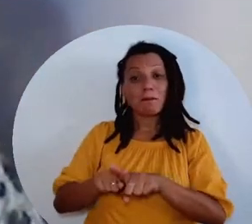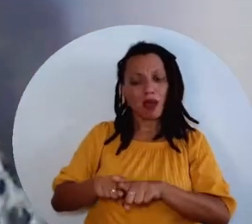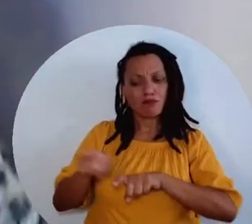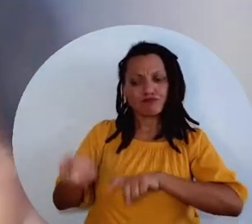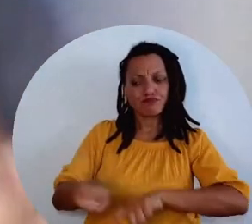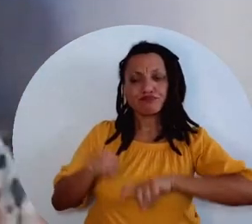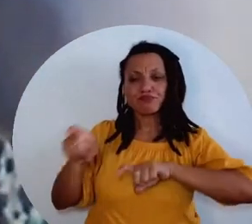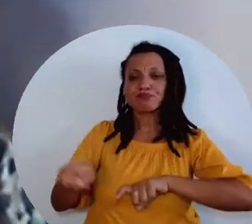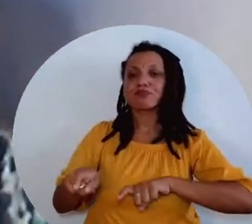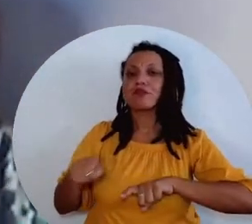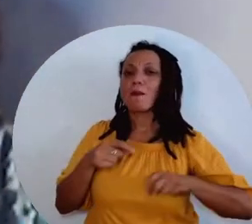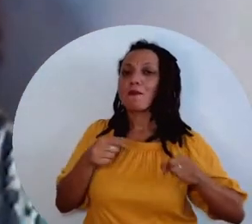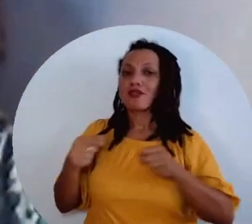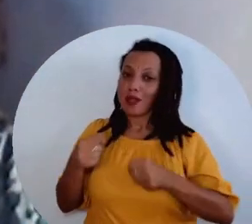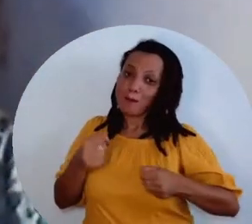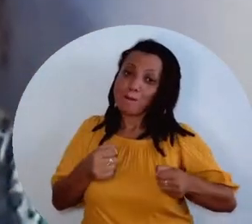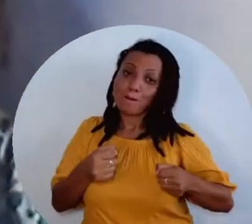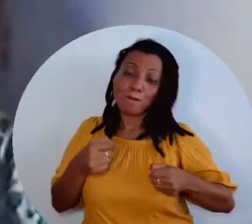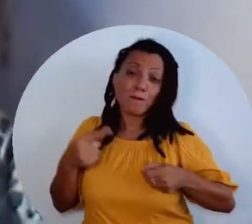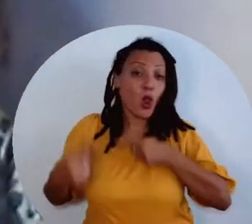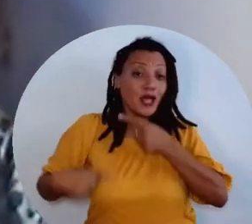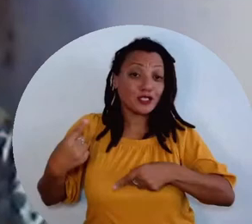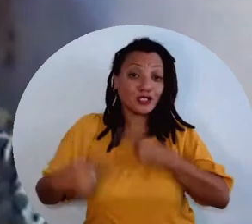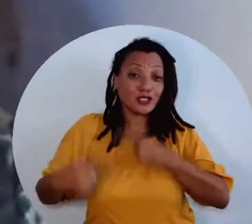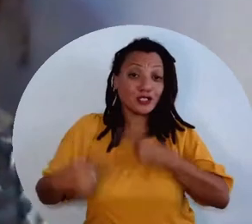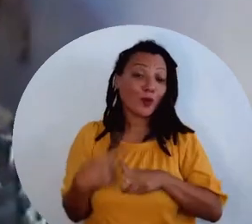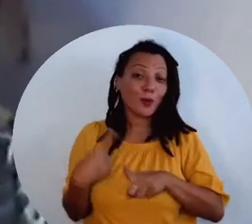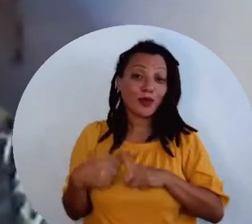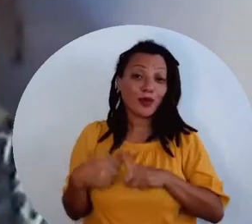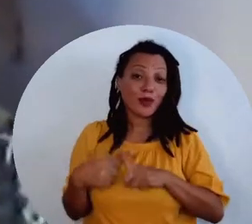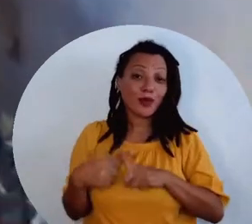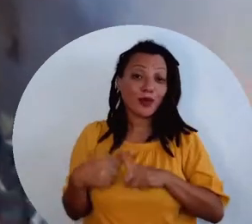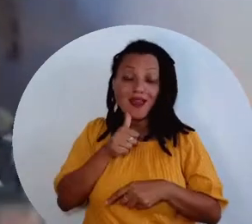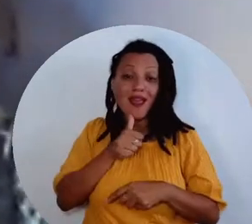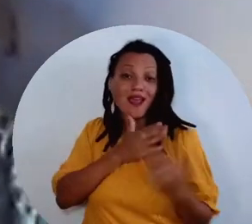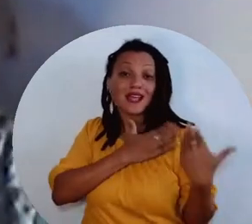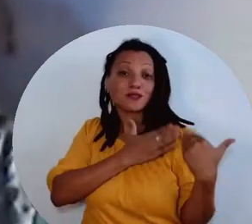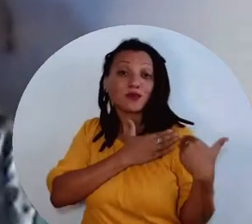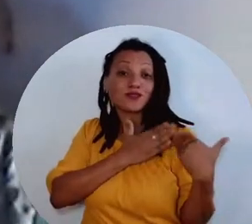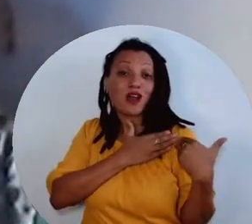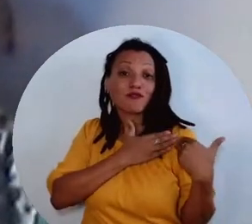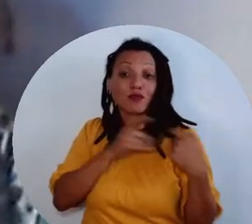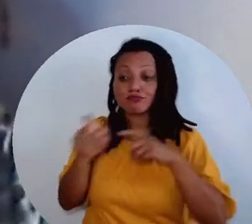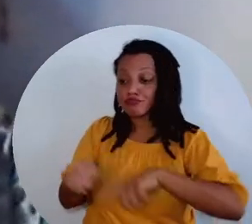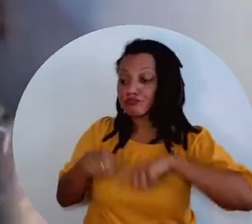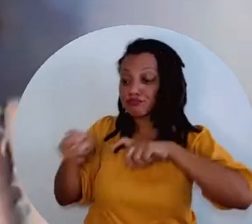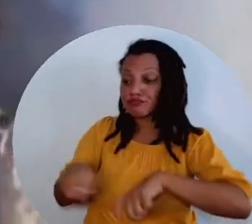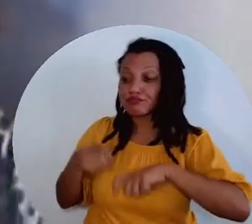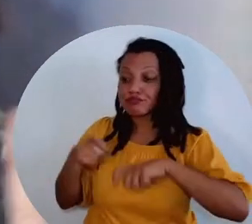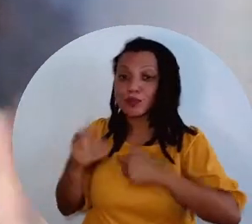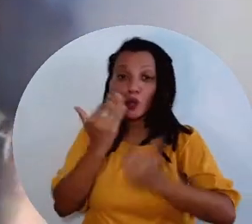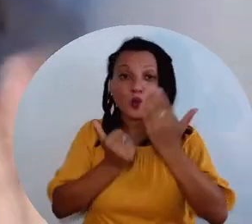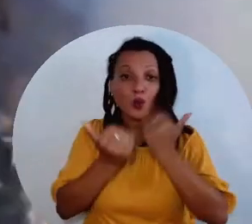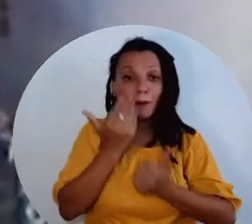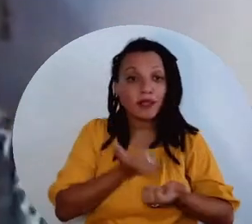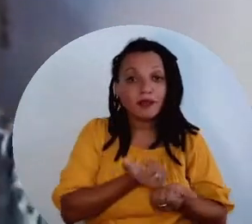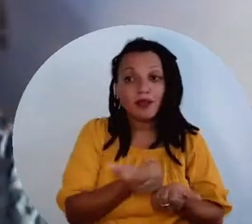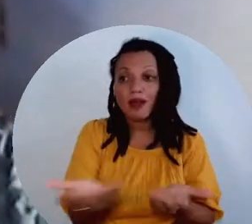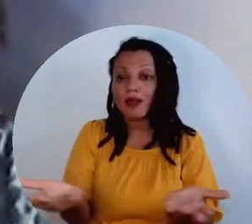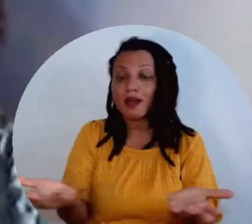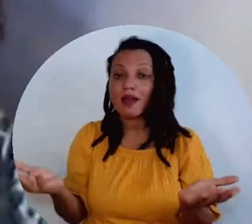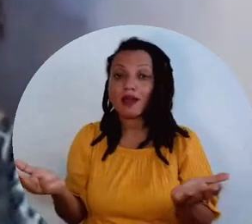esse poder político, por quê? Porque as mulheres, elas passam a ser as responsáveis pela nutrição. Então, são elas que cuidam